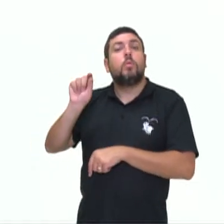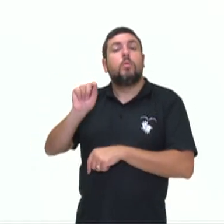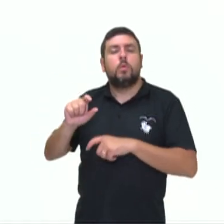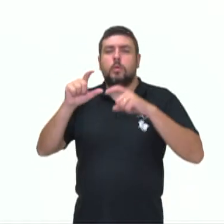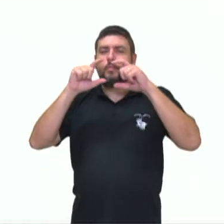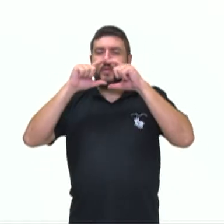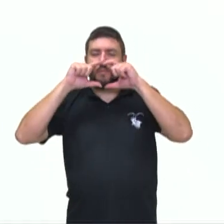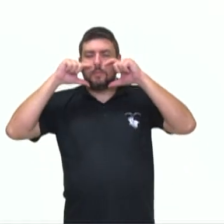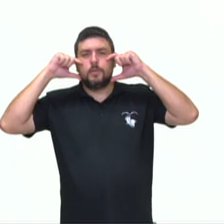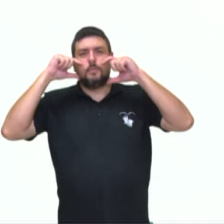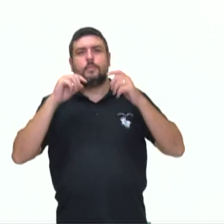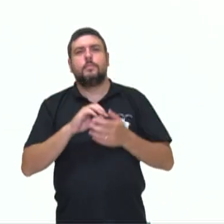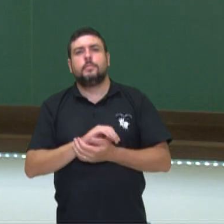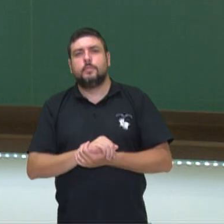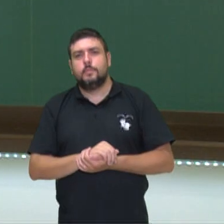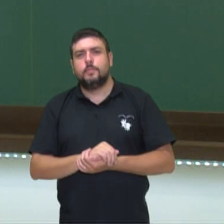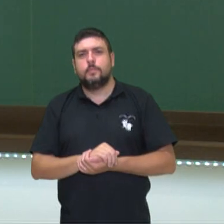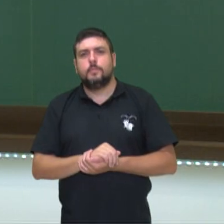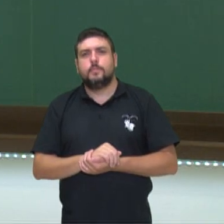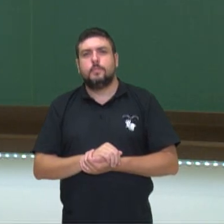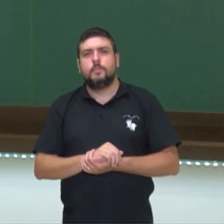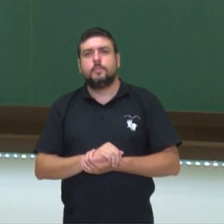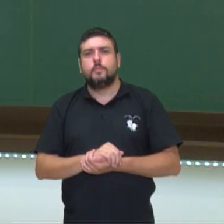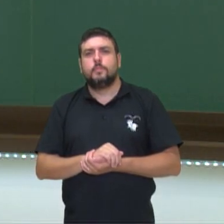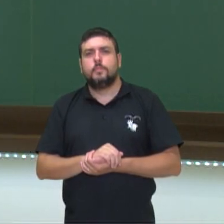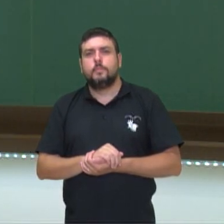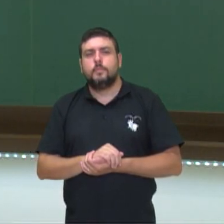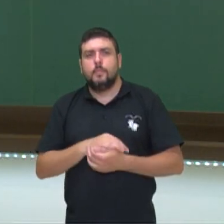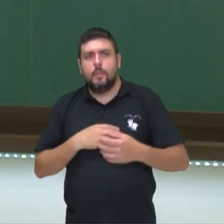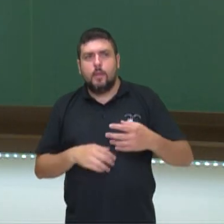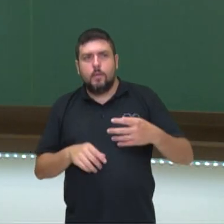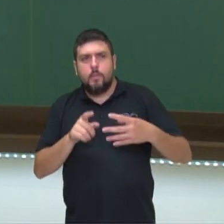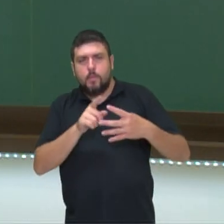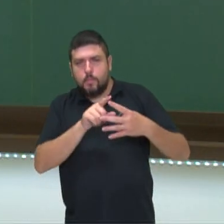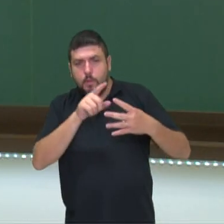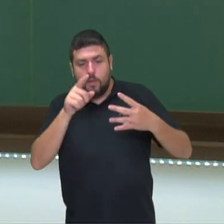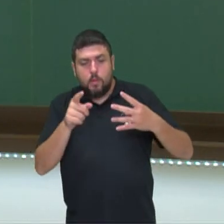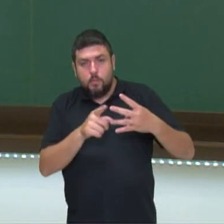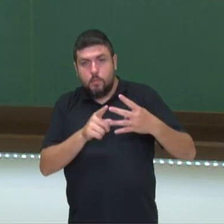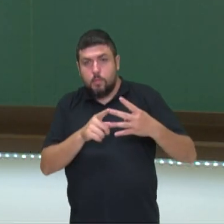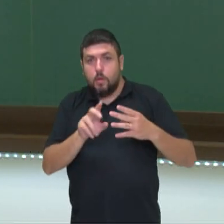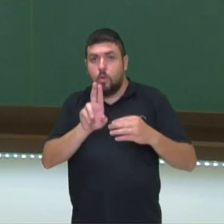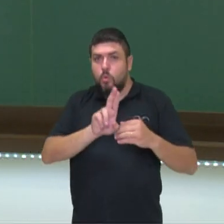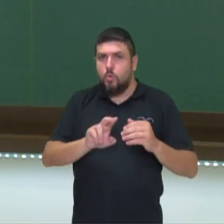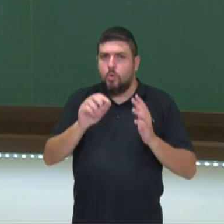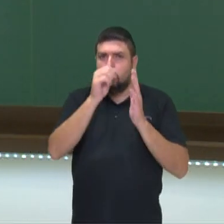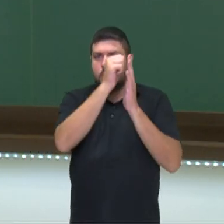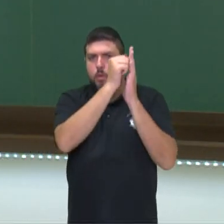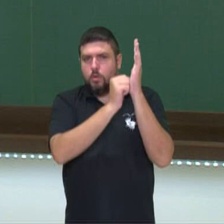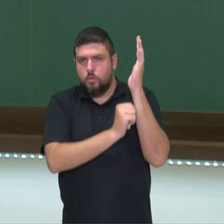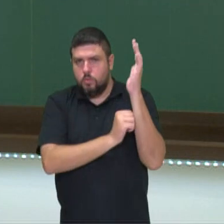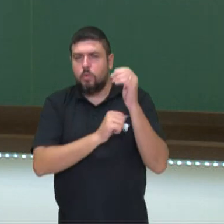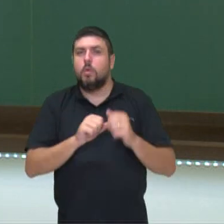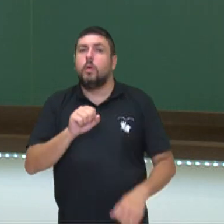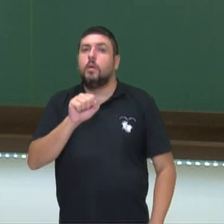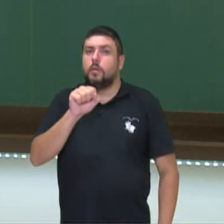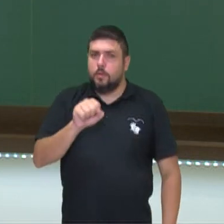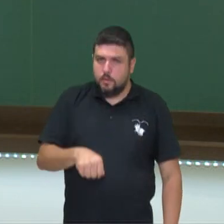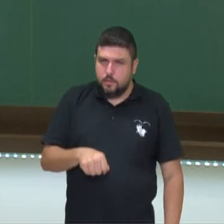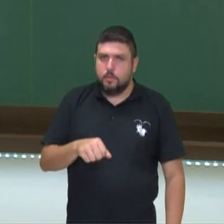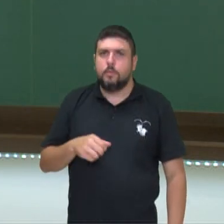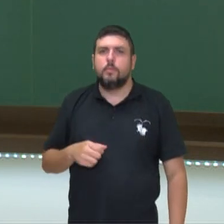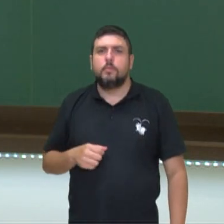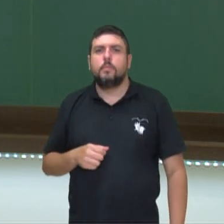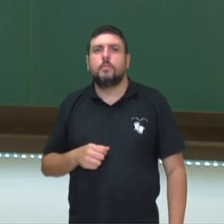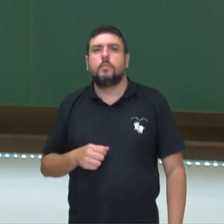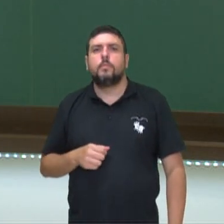Estava lá na primeira alternativa. Quais eram as outras? Usar luvas? Sim, professora. No texto dizia que tinha